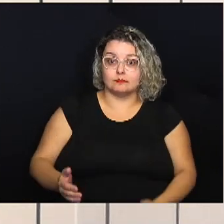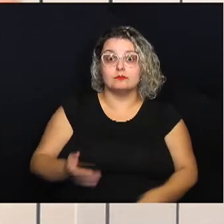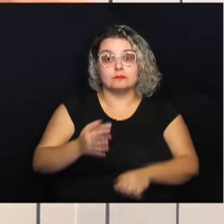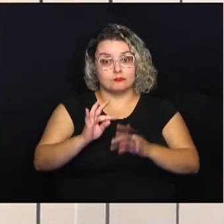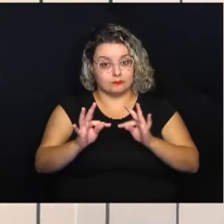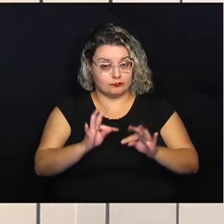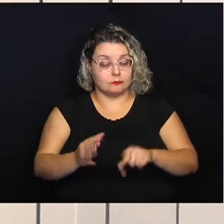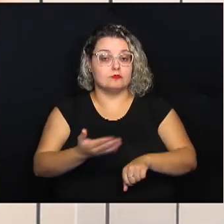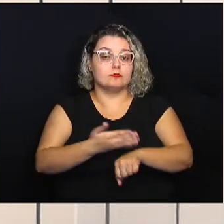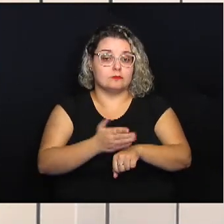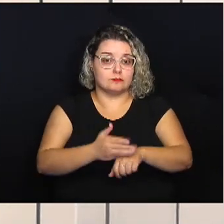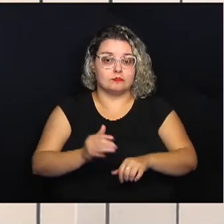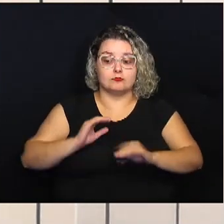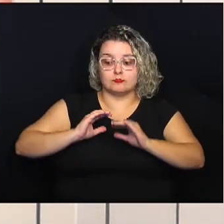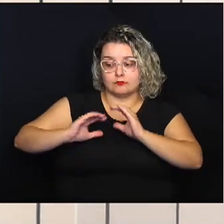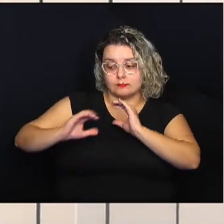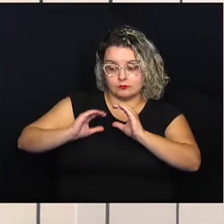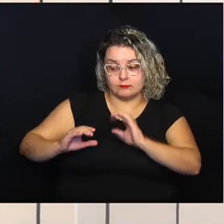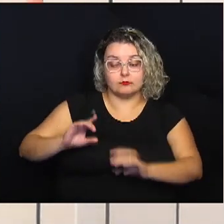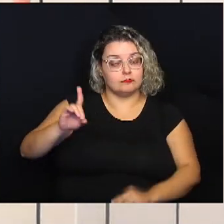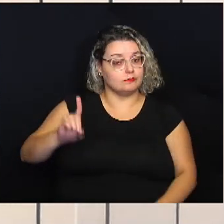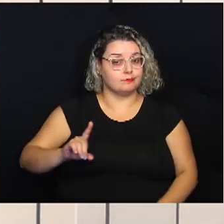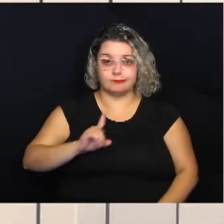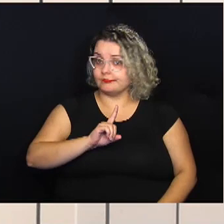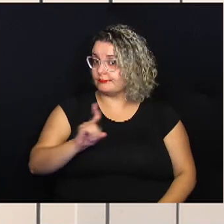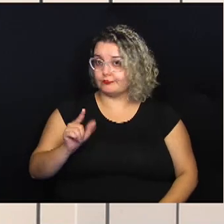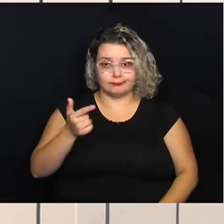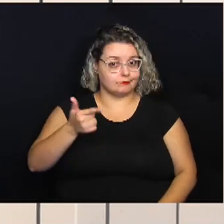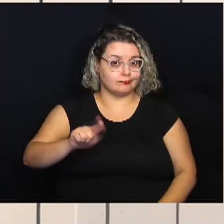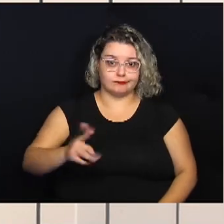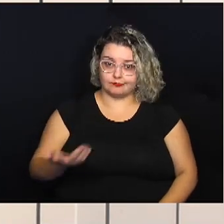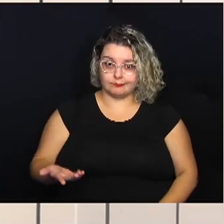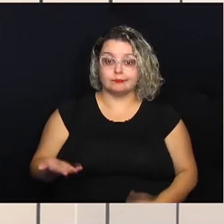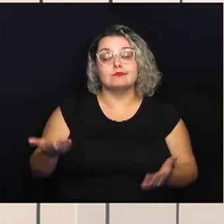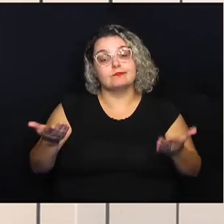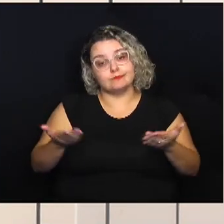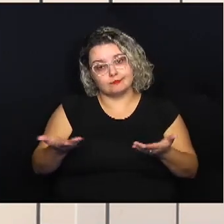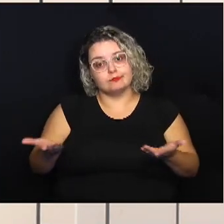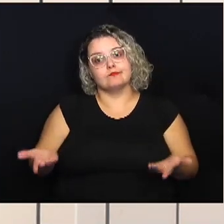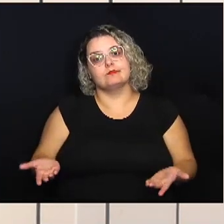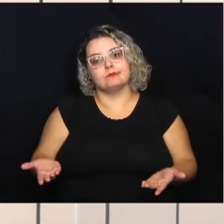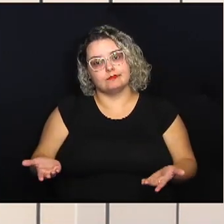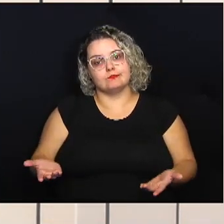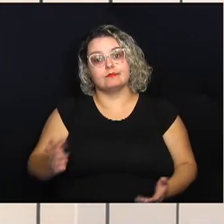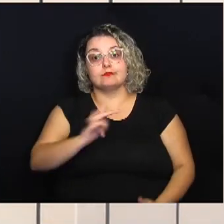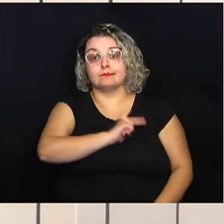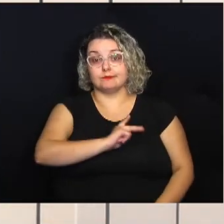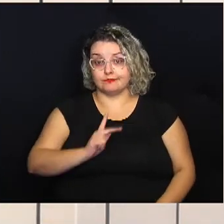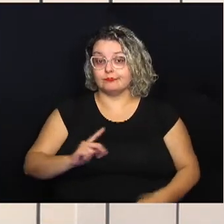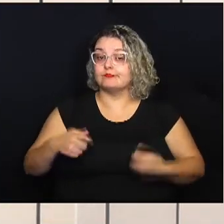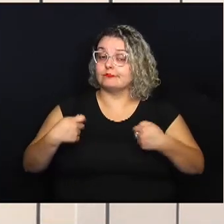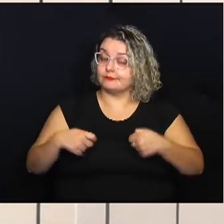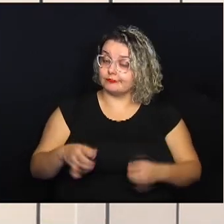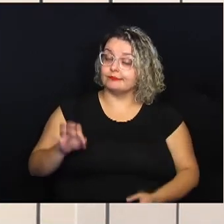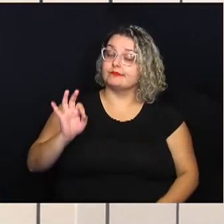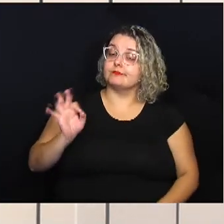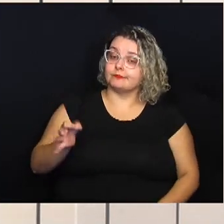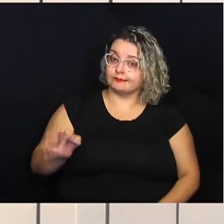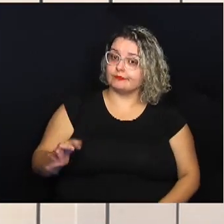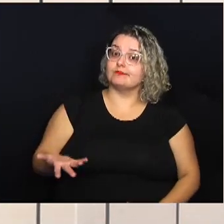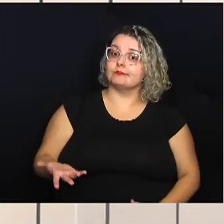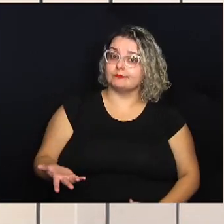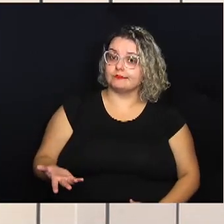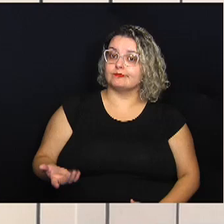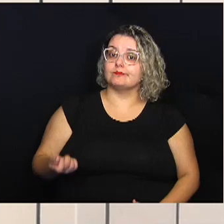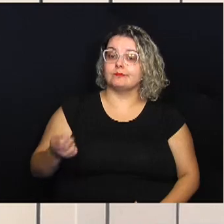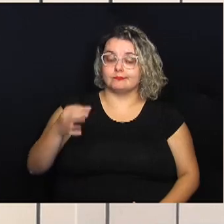comunicou, então, à diretoria que não irá continuar e agora, então, A Ponte precisa acertar as pendências